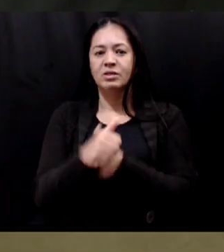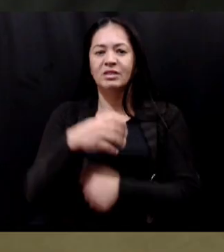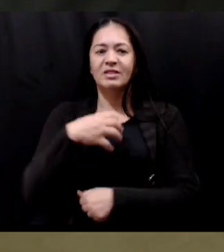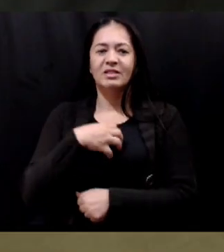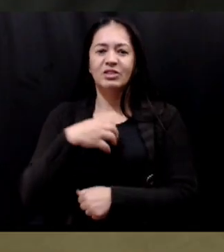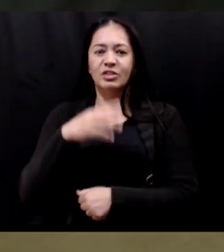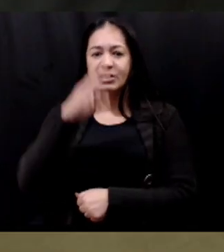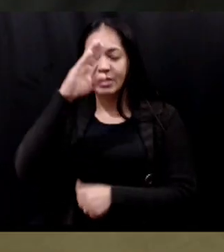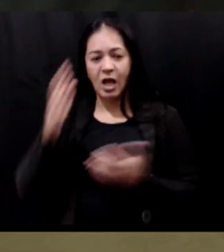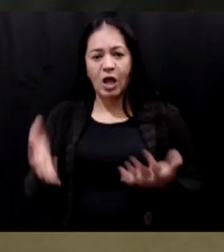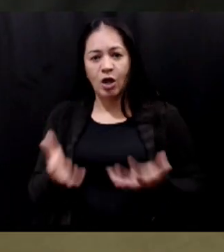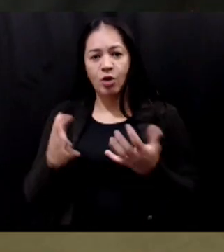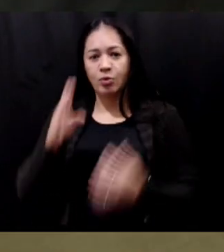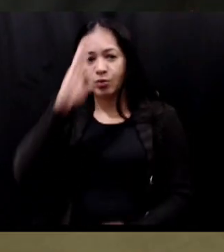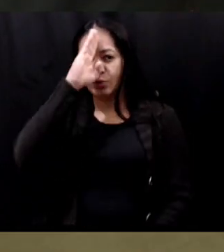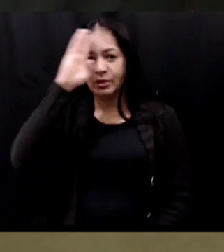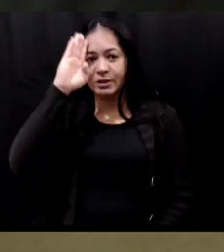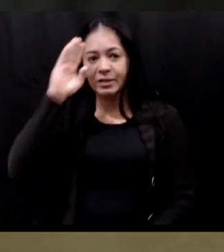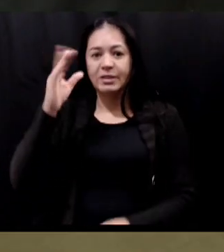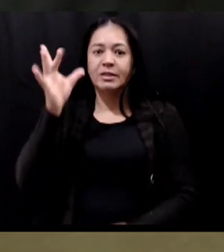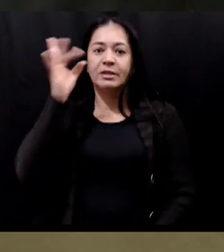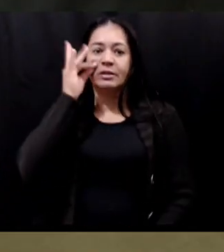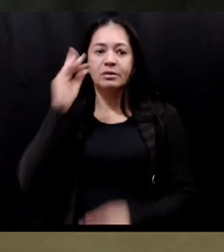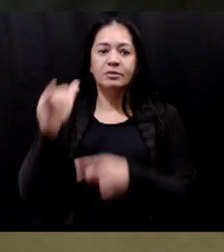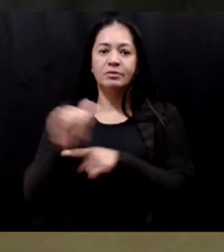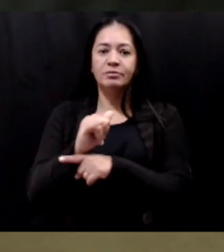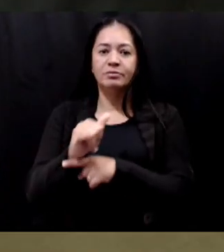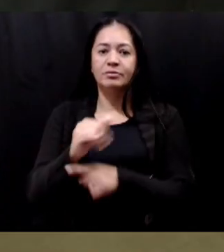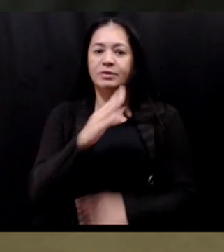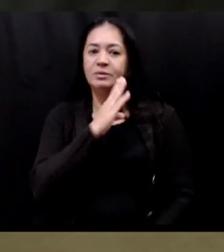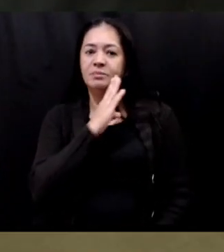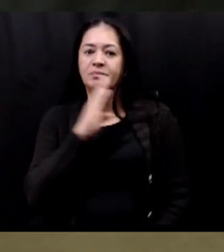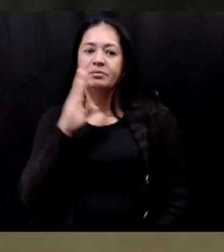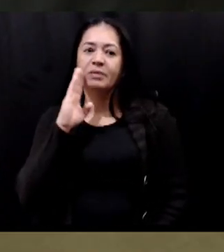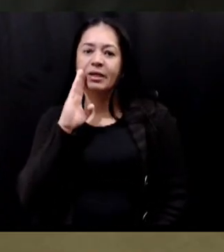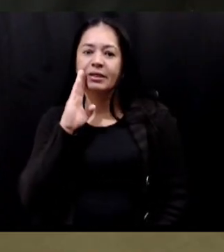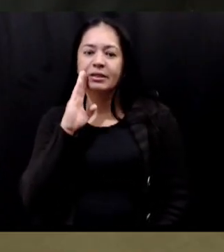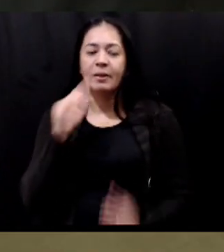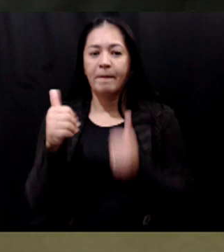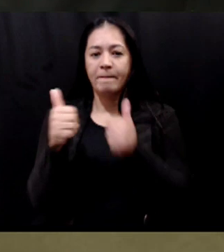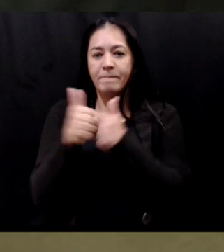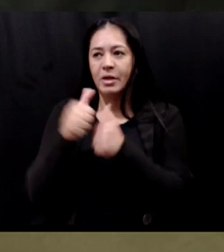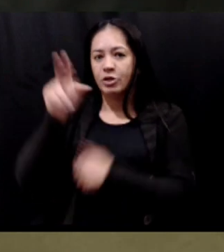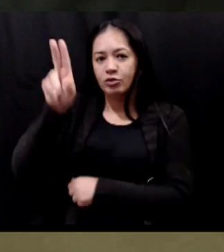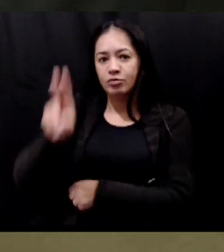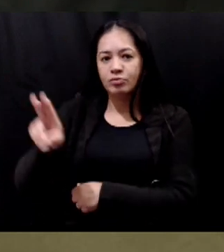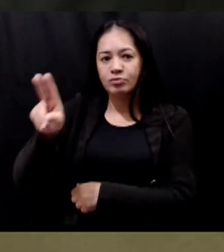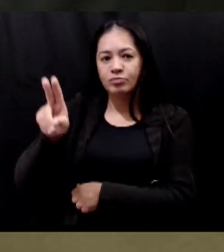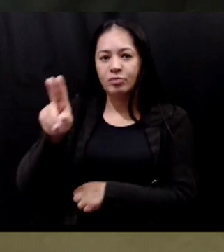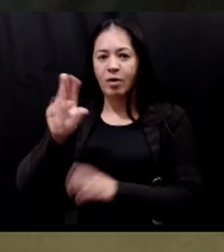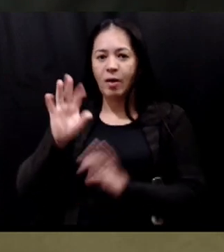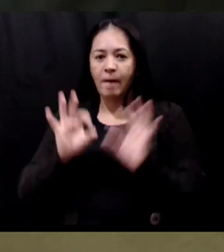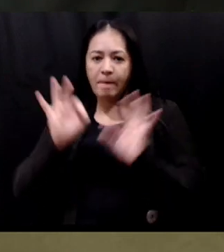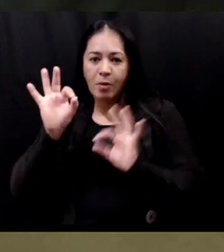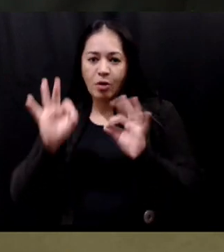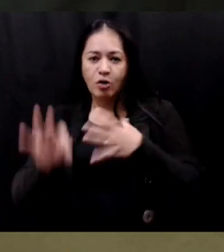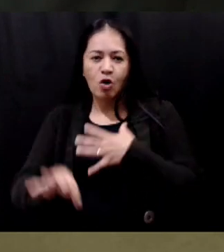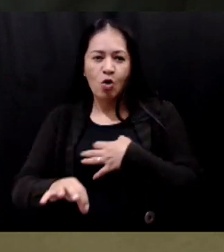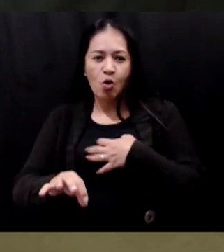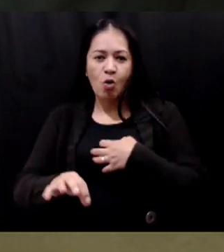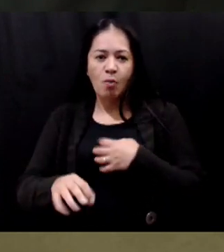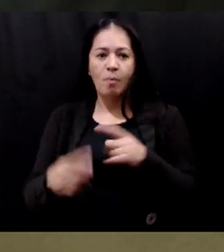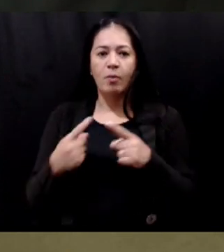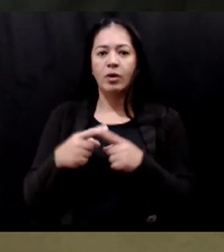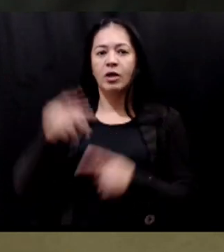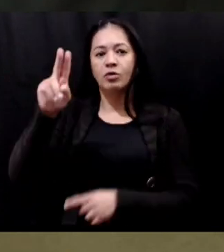presença estratégica de bares ao redor das faculdades moldam esse comportamento. A universidade está cumprindo seu papel